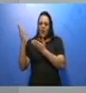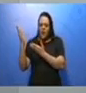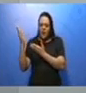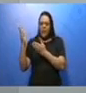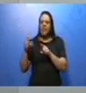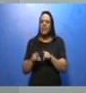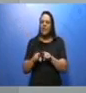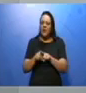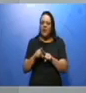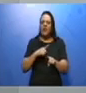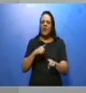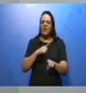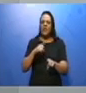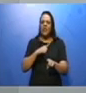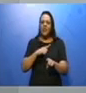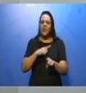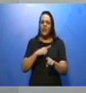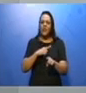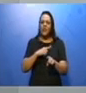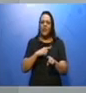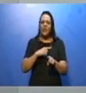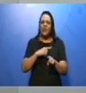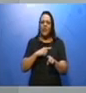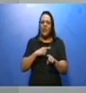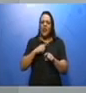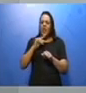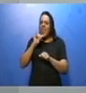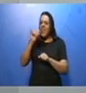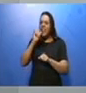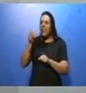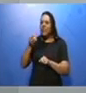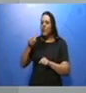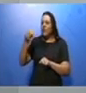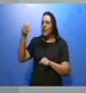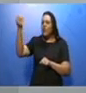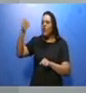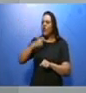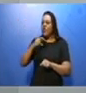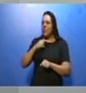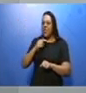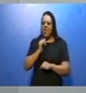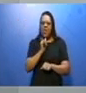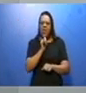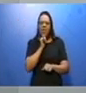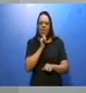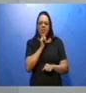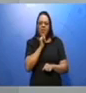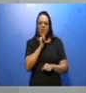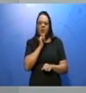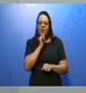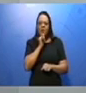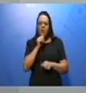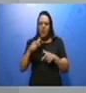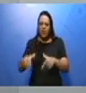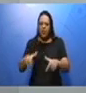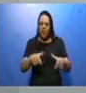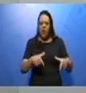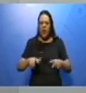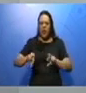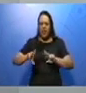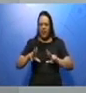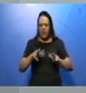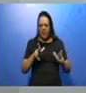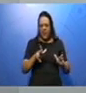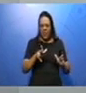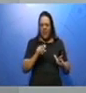tem então? Eu tenho também um lugar exótico, um lugar diferente, por exemplo, a gente pega os livros do Harry Potter, eles tratam